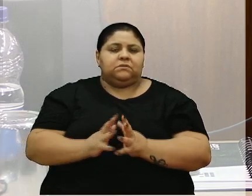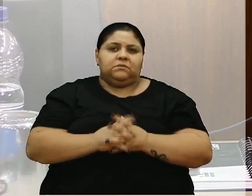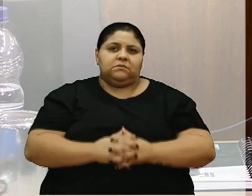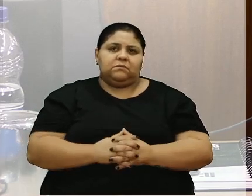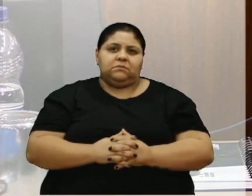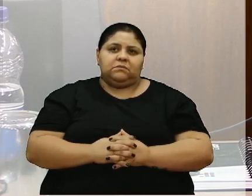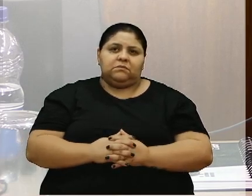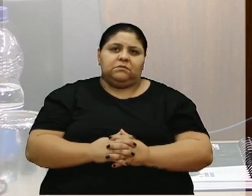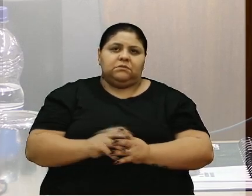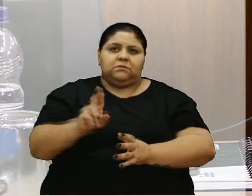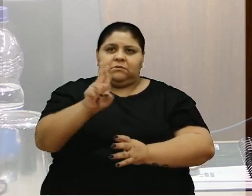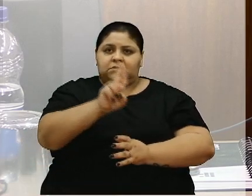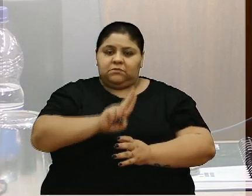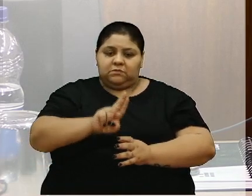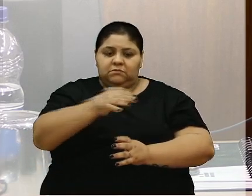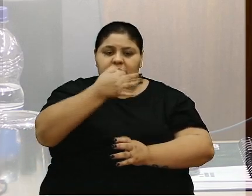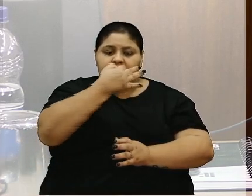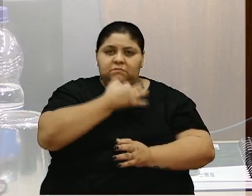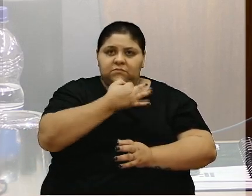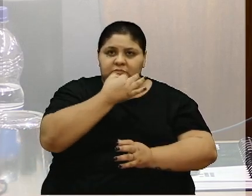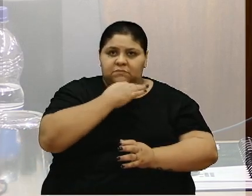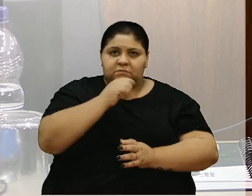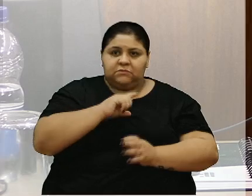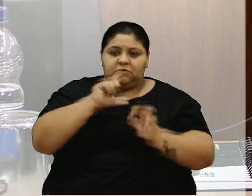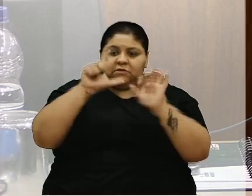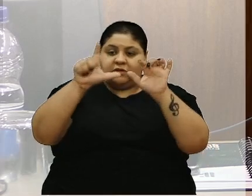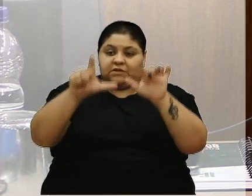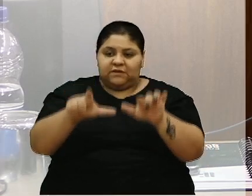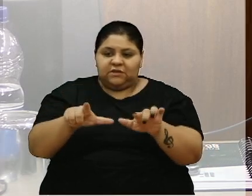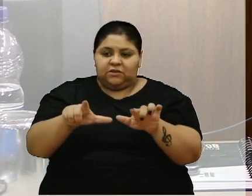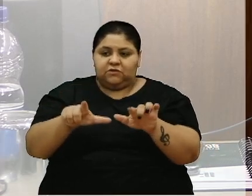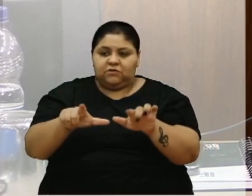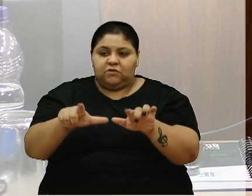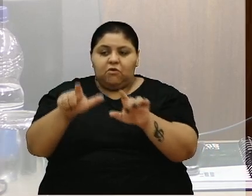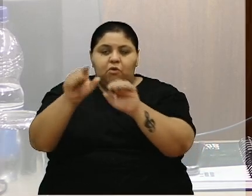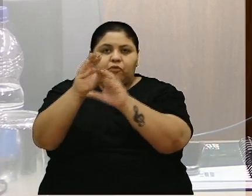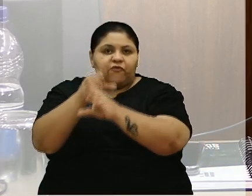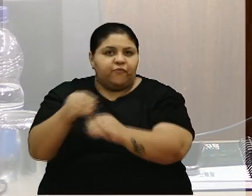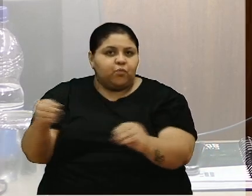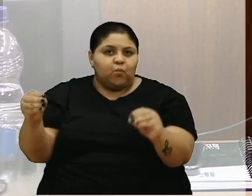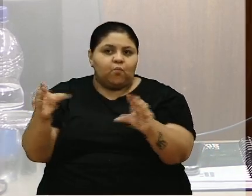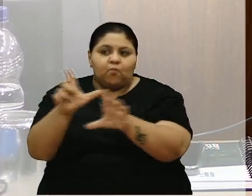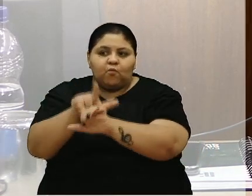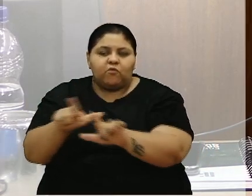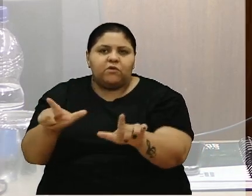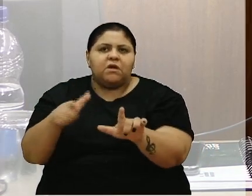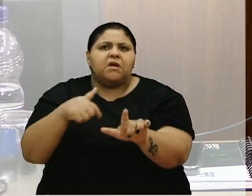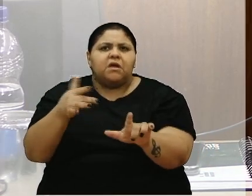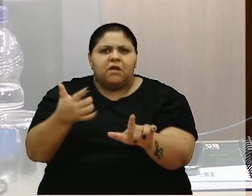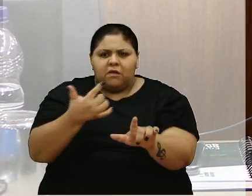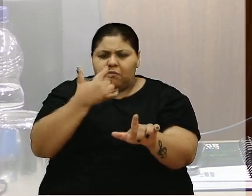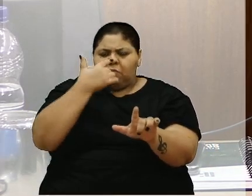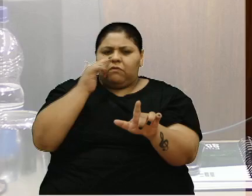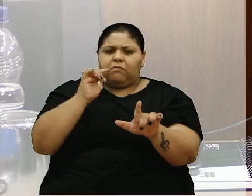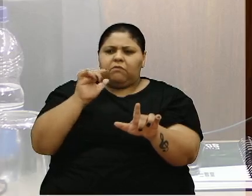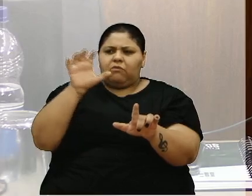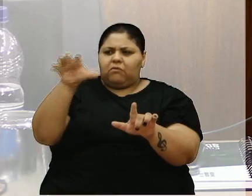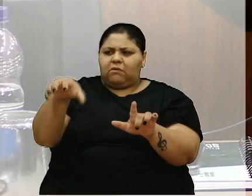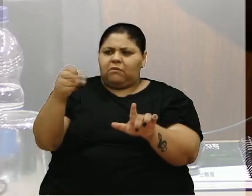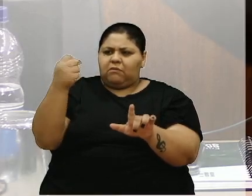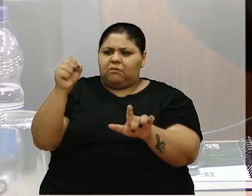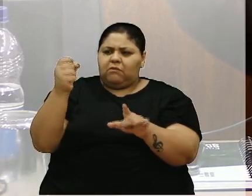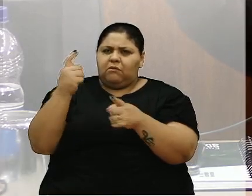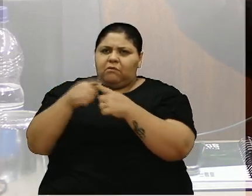Se a Universidade de Caxias do Sul tem espaço ocioso, e eu até me surpreendo um pouco quando se fala no Campus 8, porque os